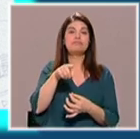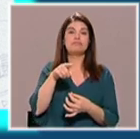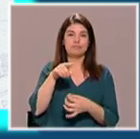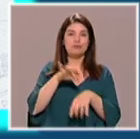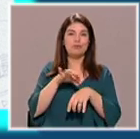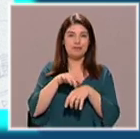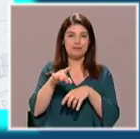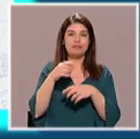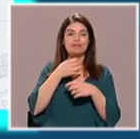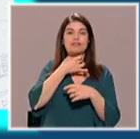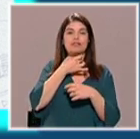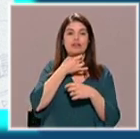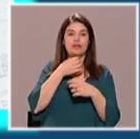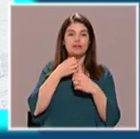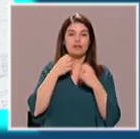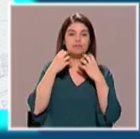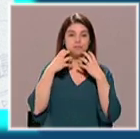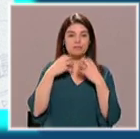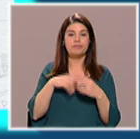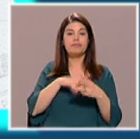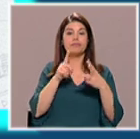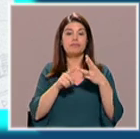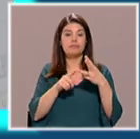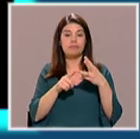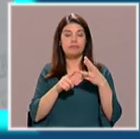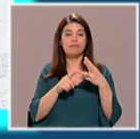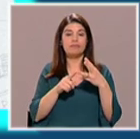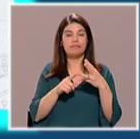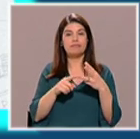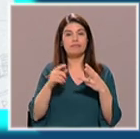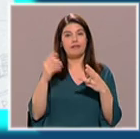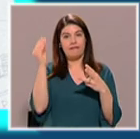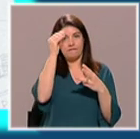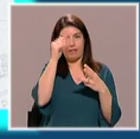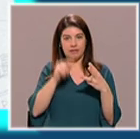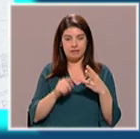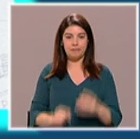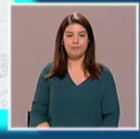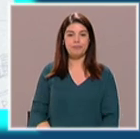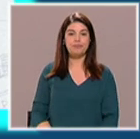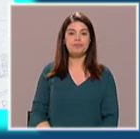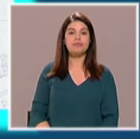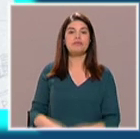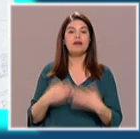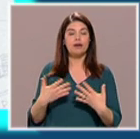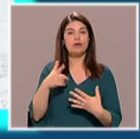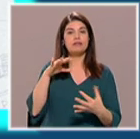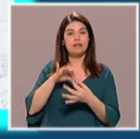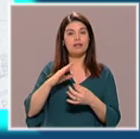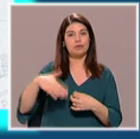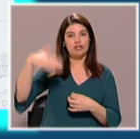hipertiroidismo. Logo, esta é falsa. Relativamente à hormona de crescimento, à sua desregulação, o